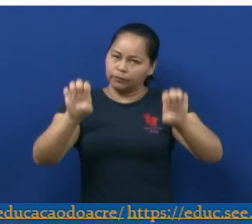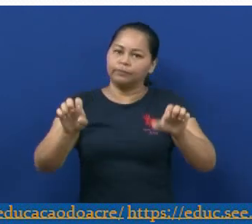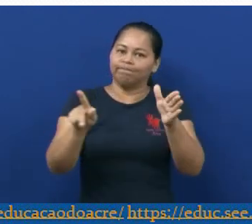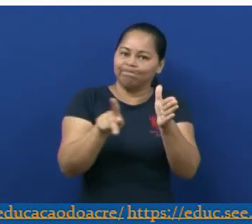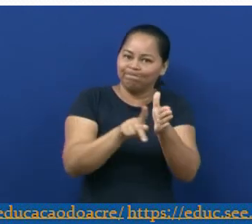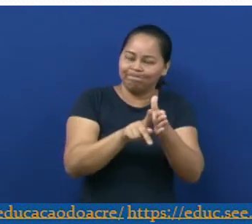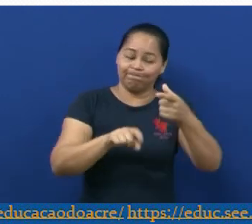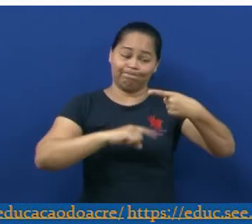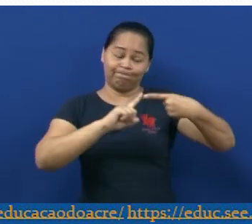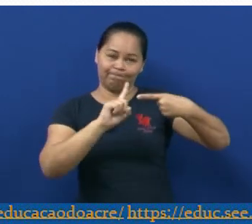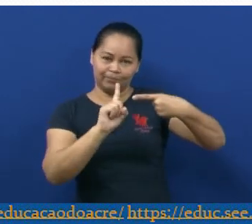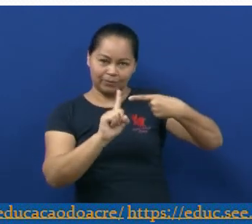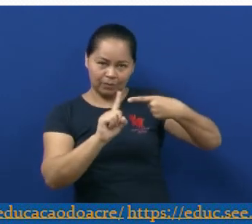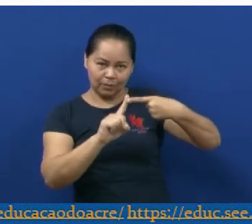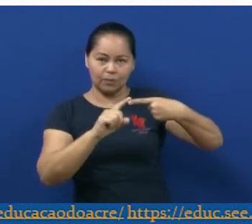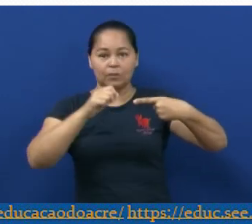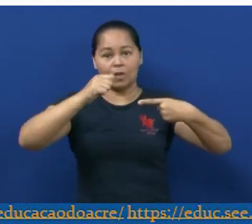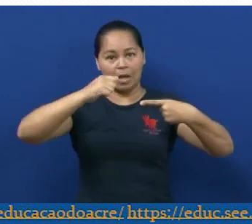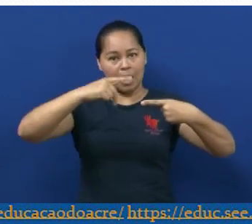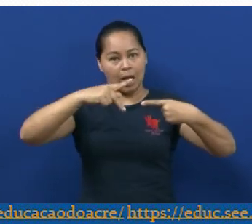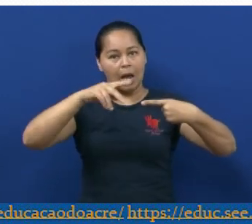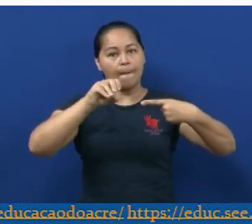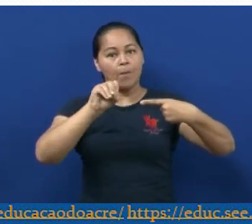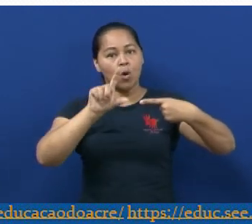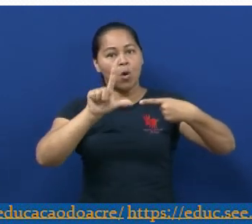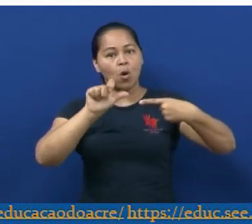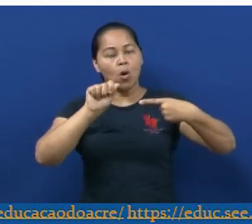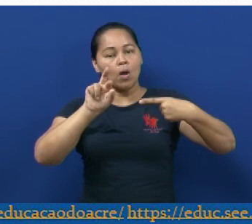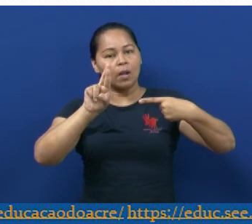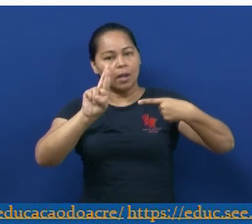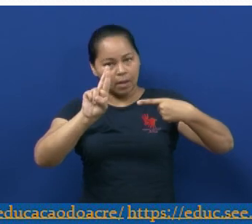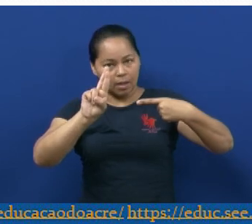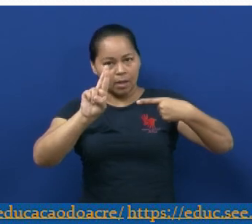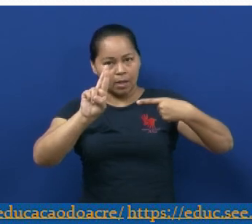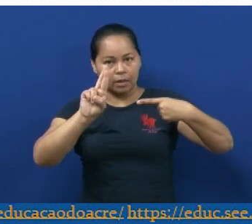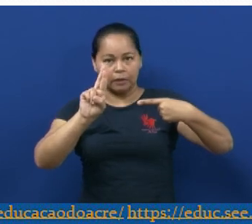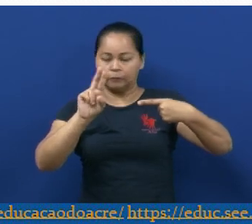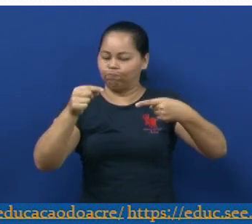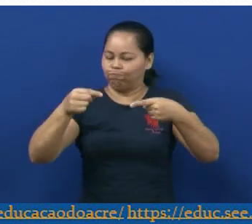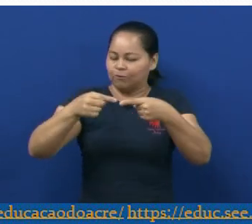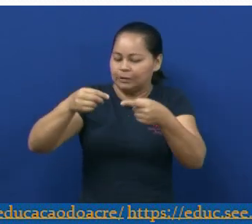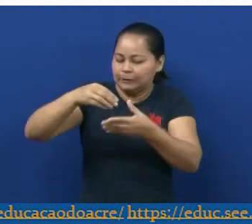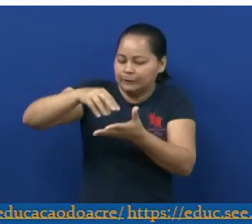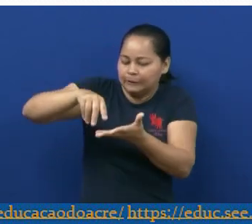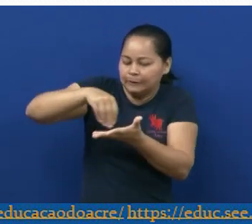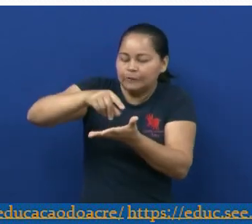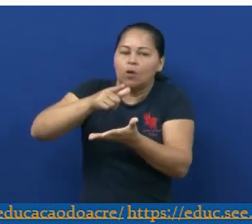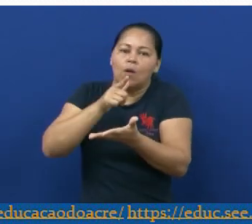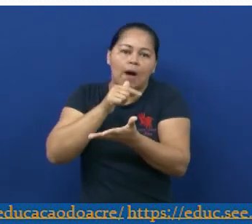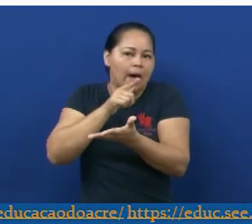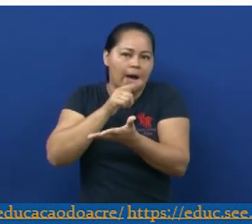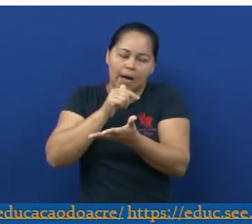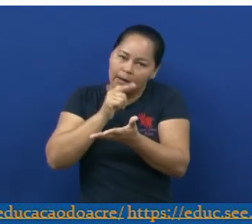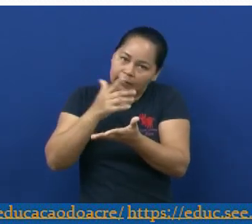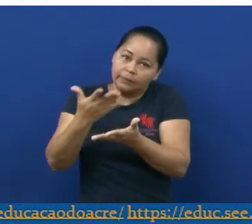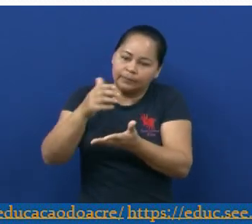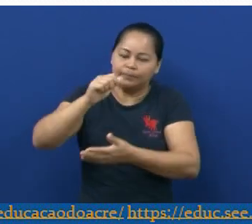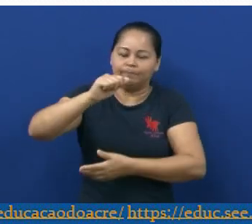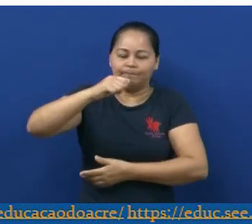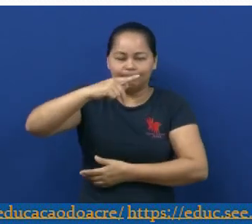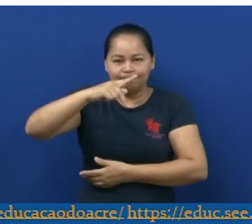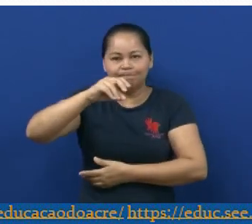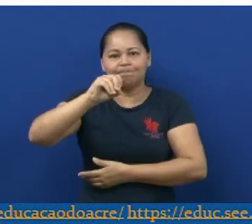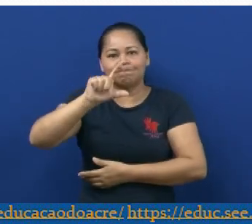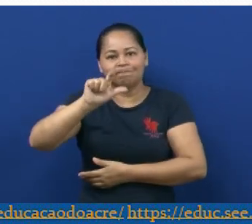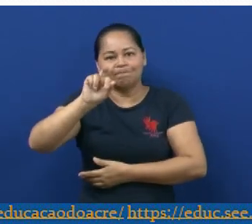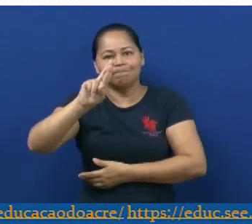Uma parte que é apolar, que não tem afinidade com a água, então essa parte apolar vai